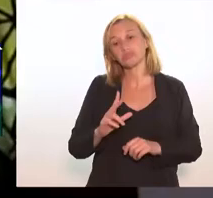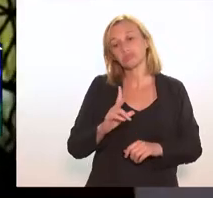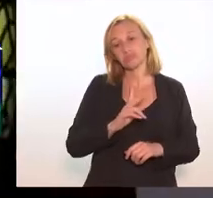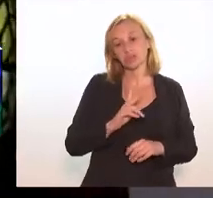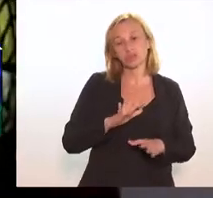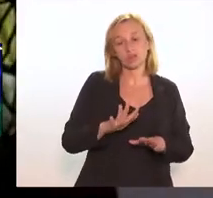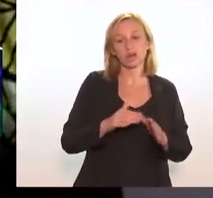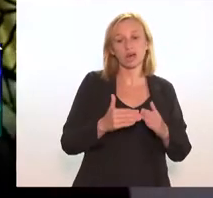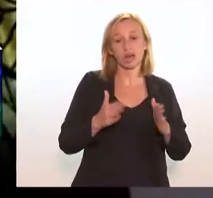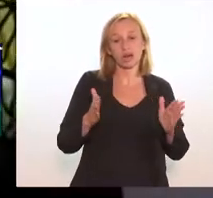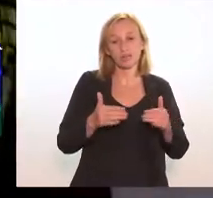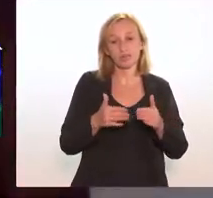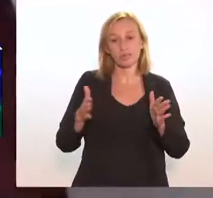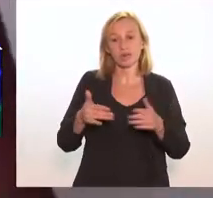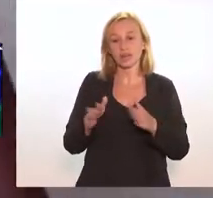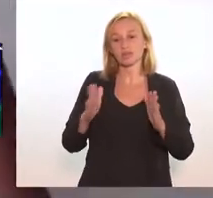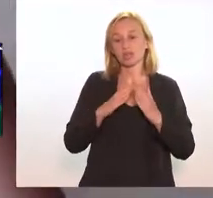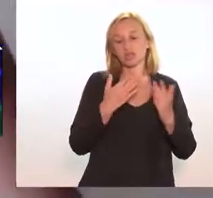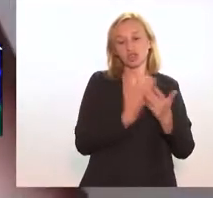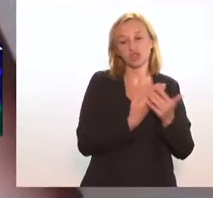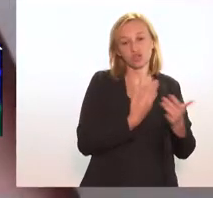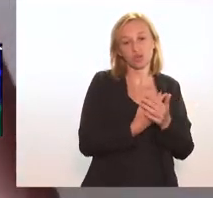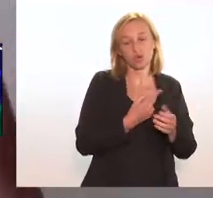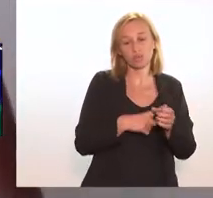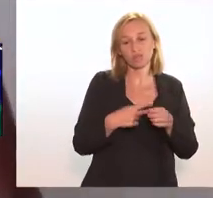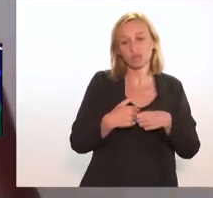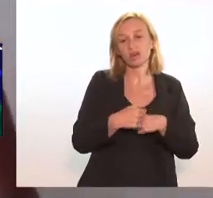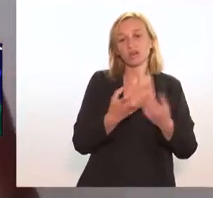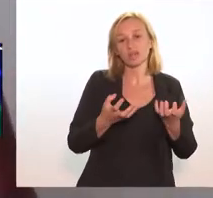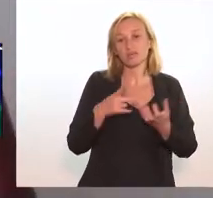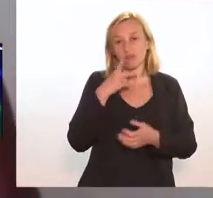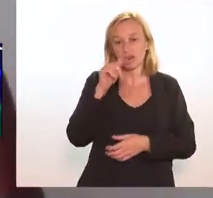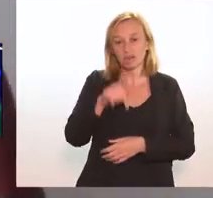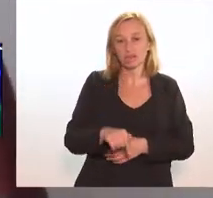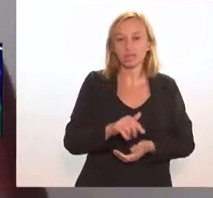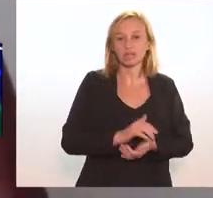abriram suas próprias redes municipais. Eu queria trazer aqui